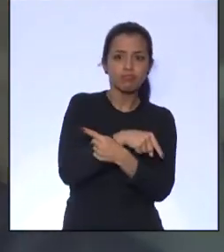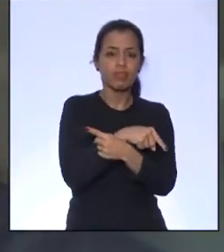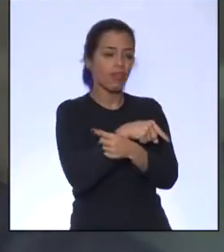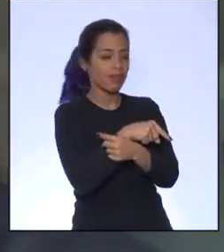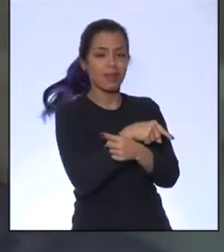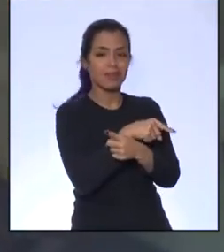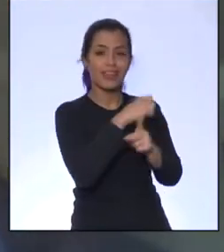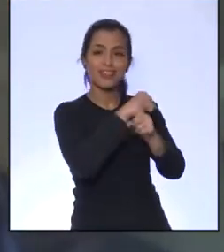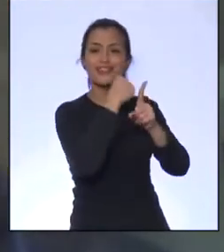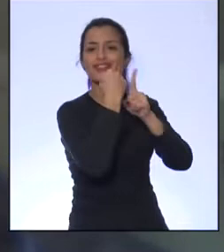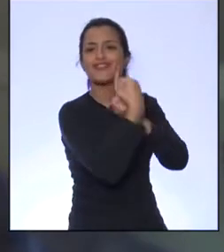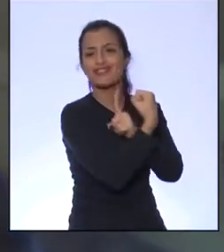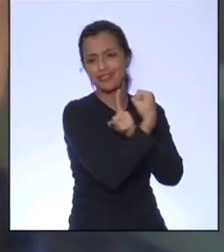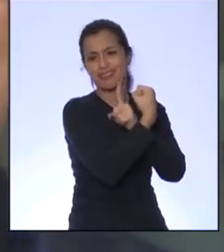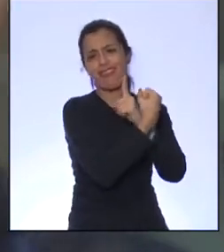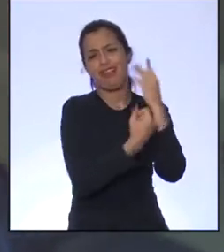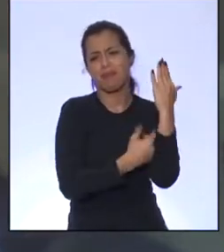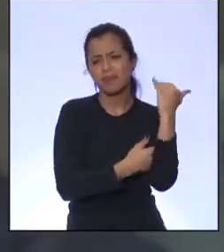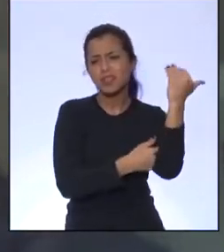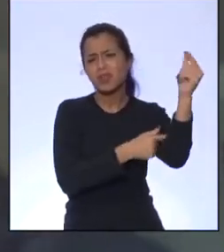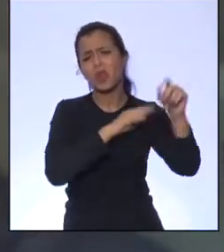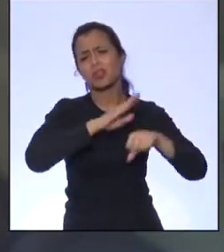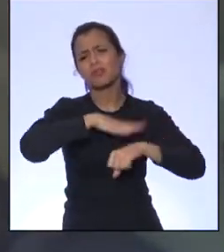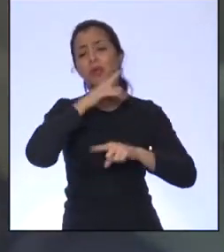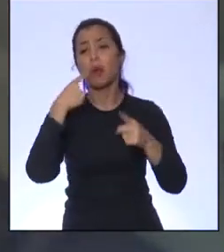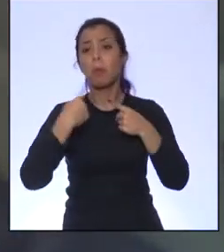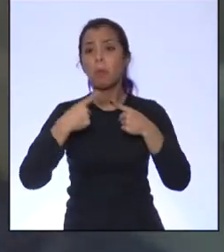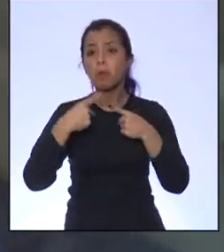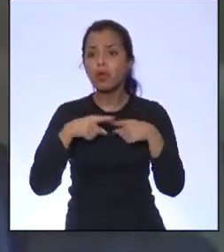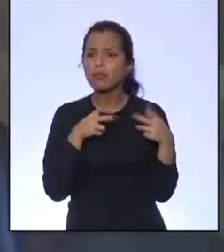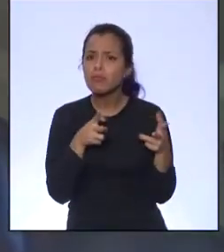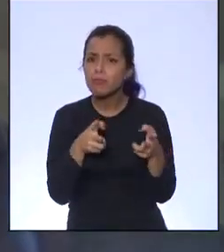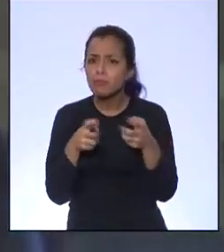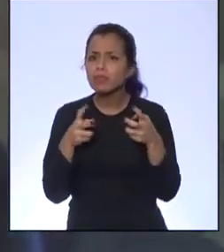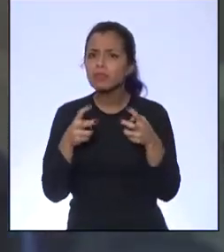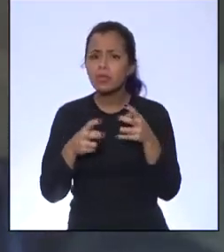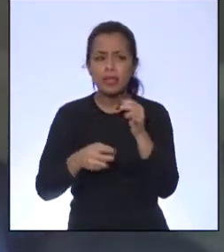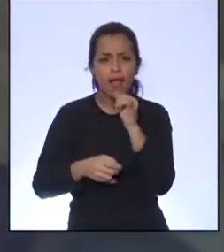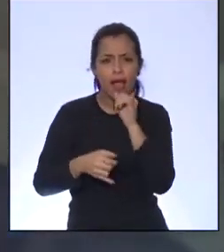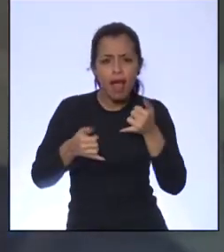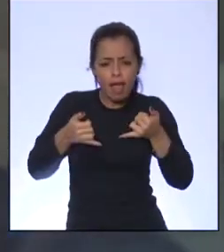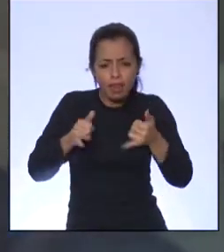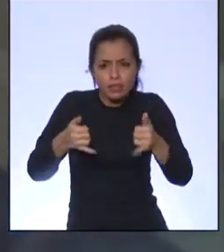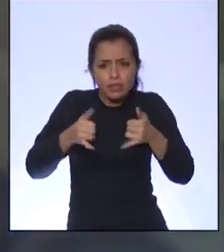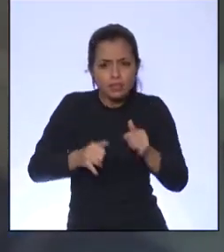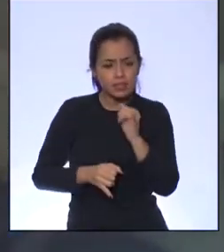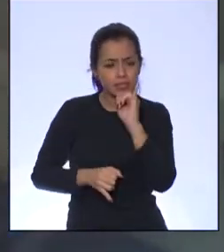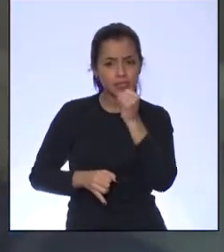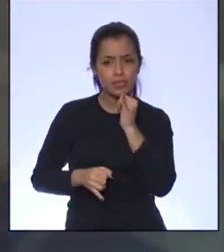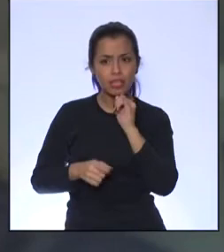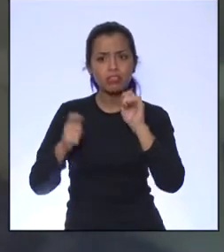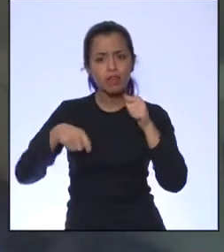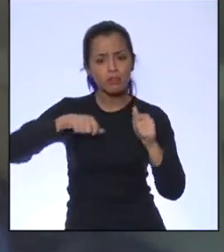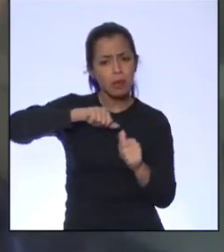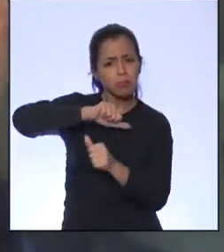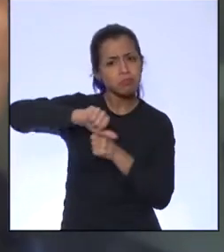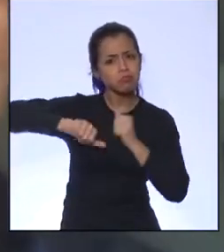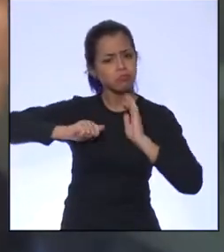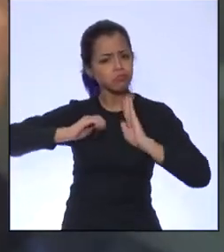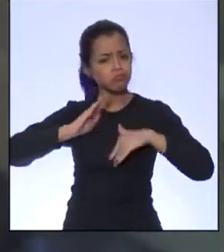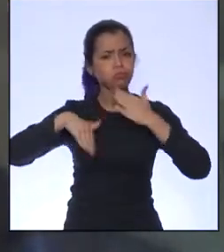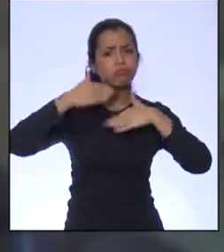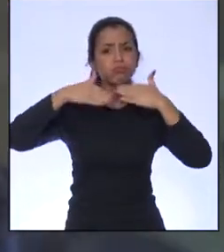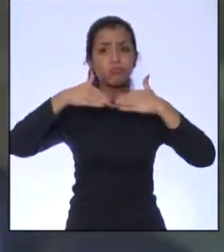Posteriormente, a gente viu que a eletricidade poderia nos ajudar a fazer uma outra mudança estrutural